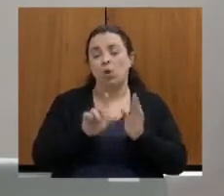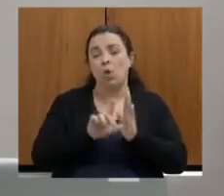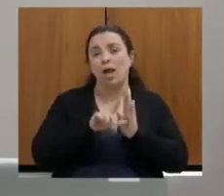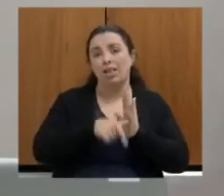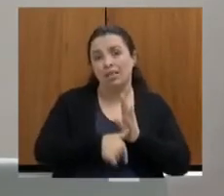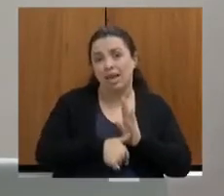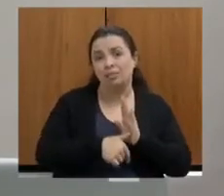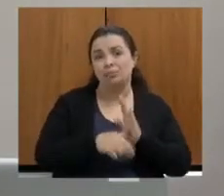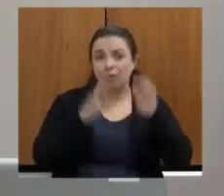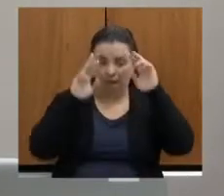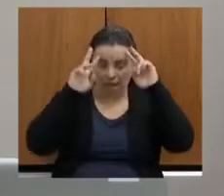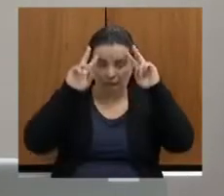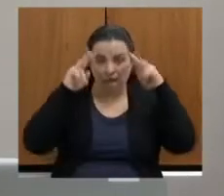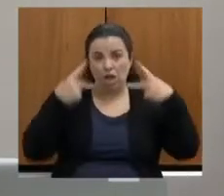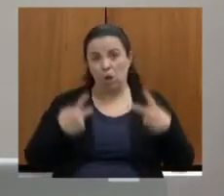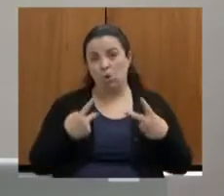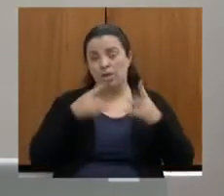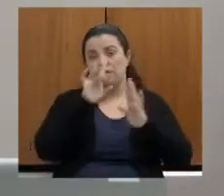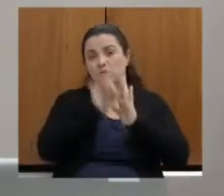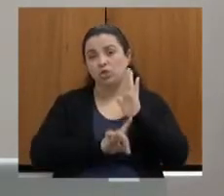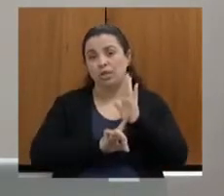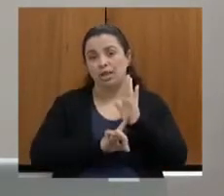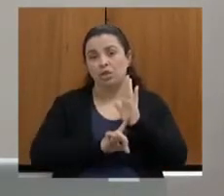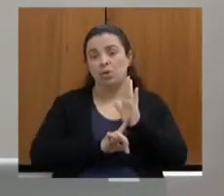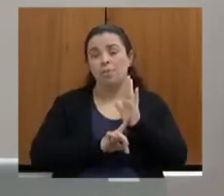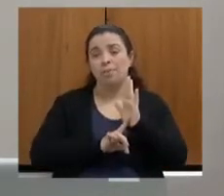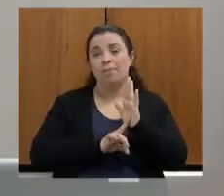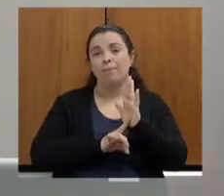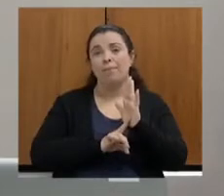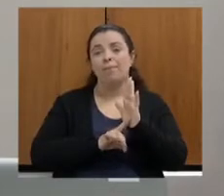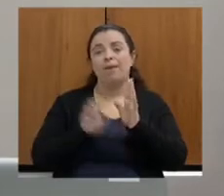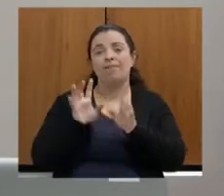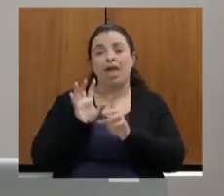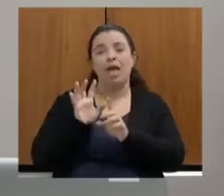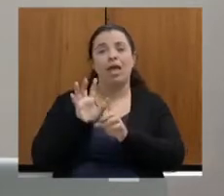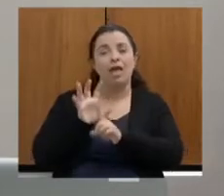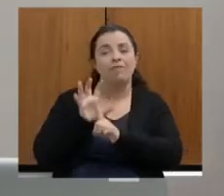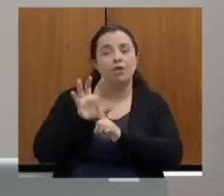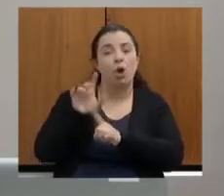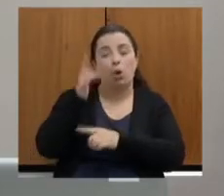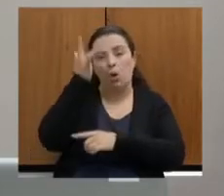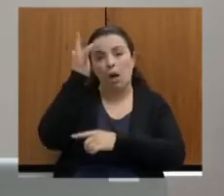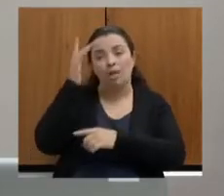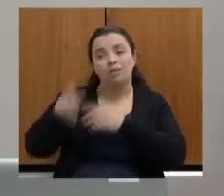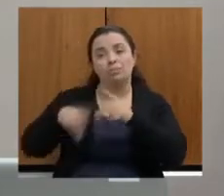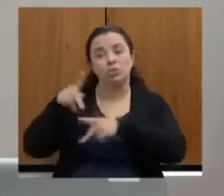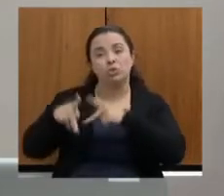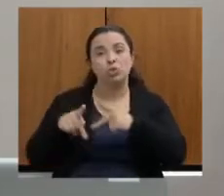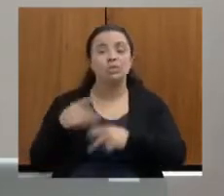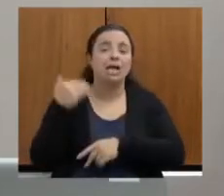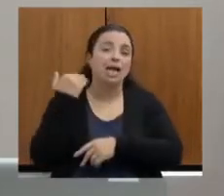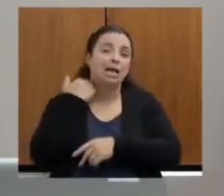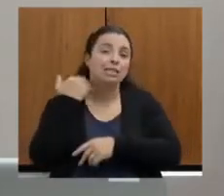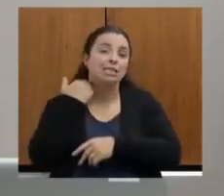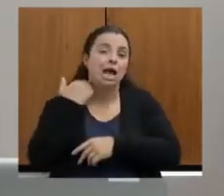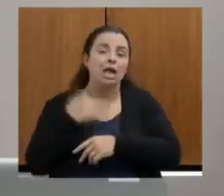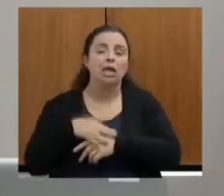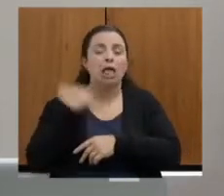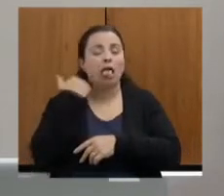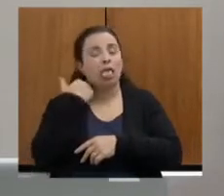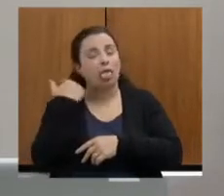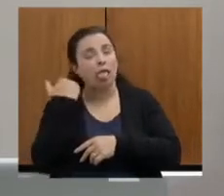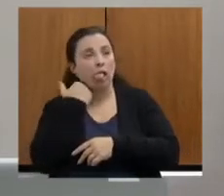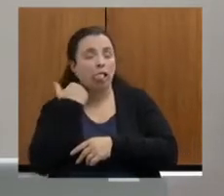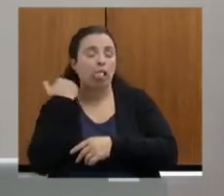para fazer o povo cansar e no cansaço ela vai ela vai assumindo o